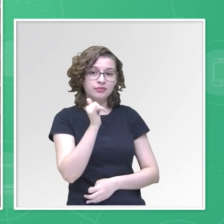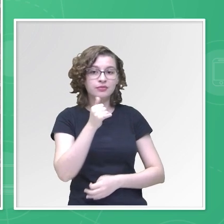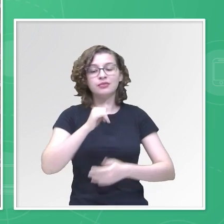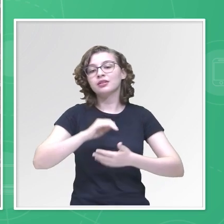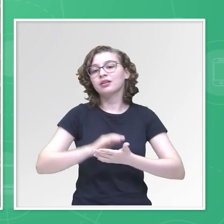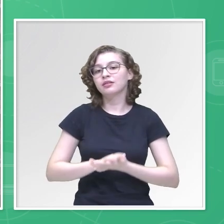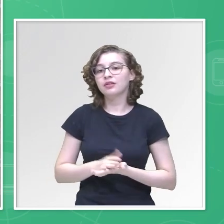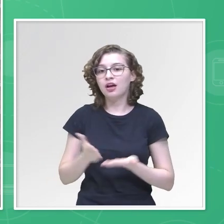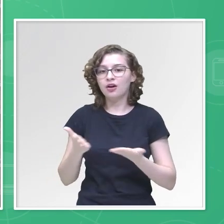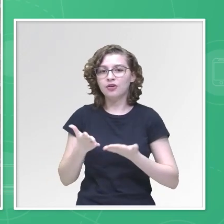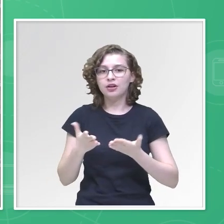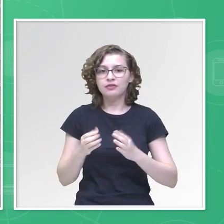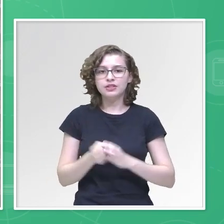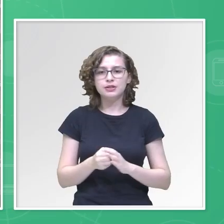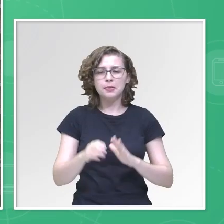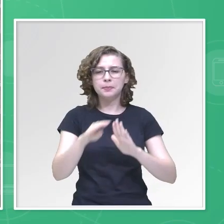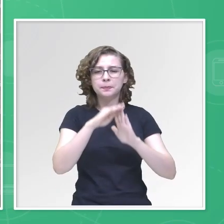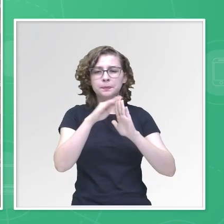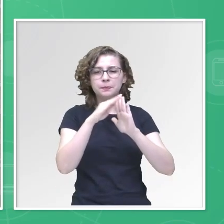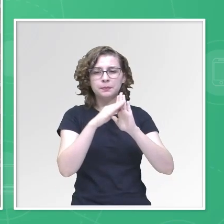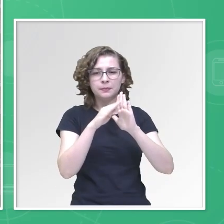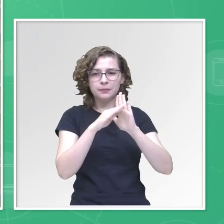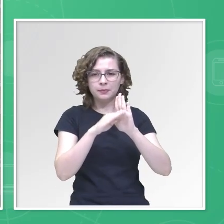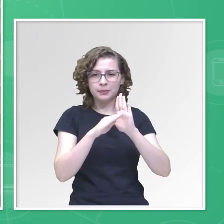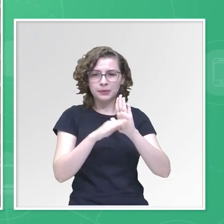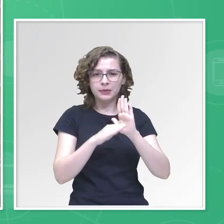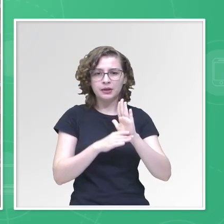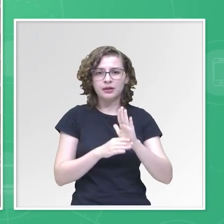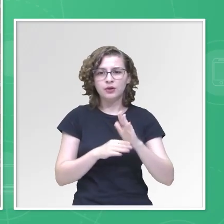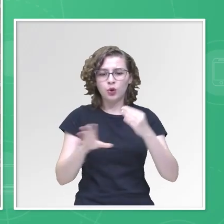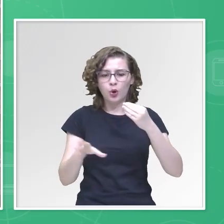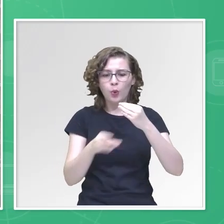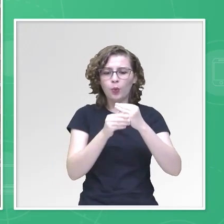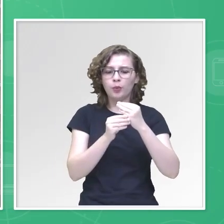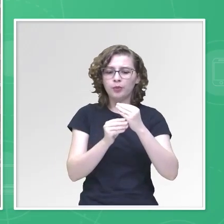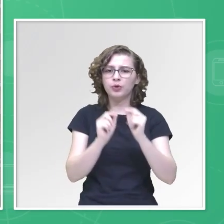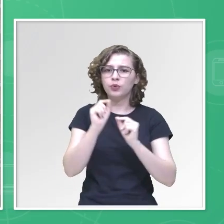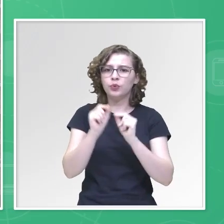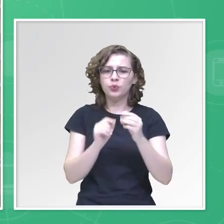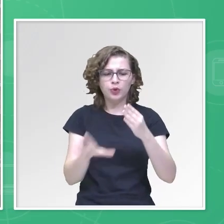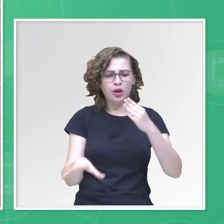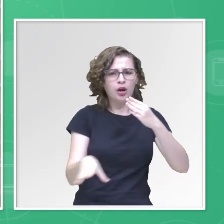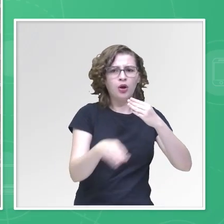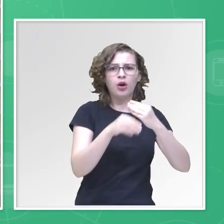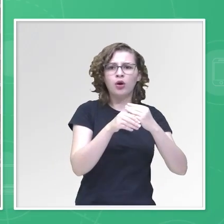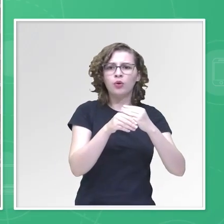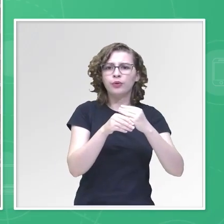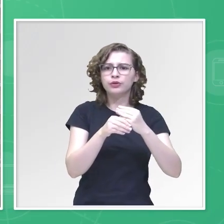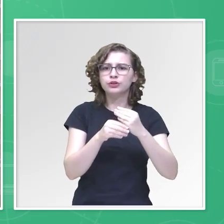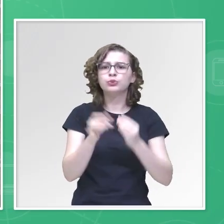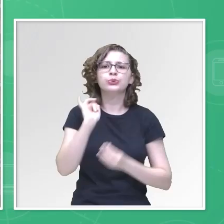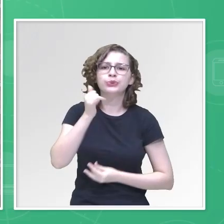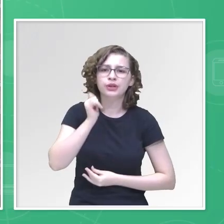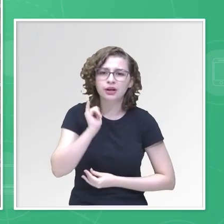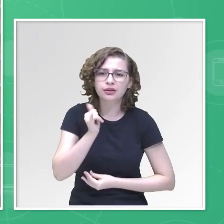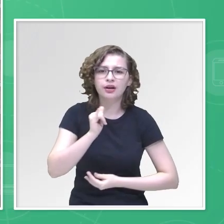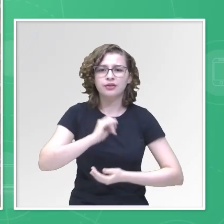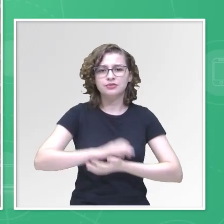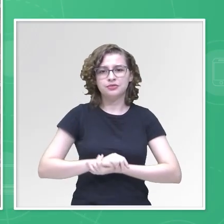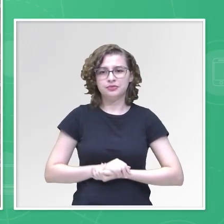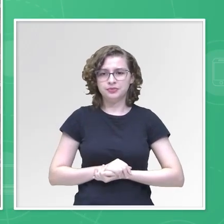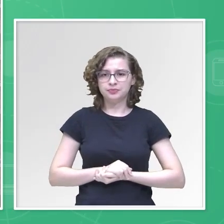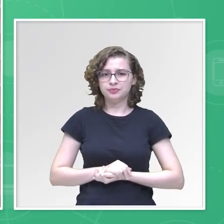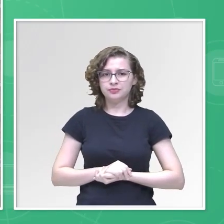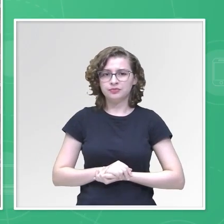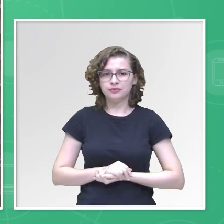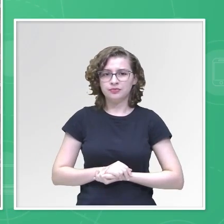conhecer os elementos constituintes o que constitui a narrativa você já sabe que a narrativa é